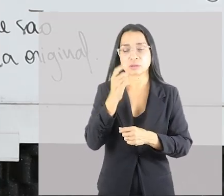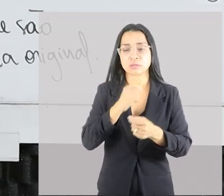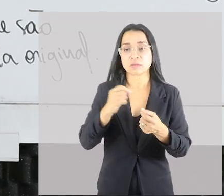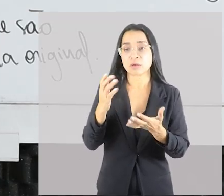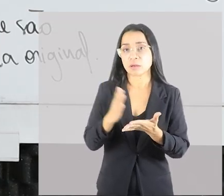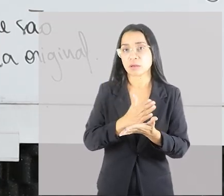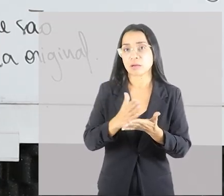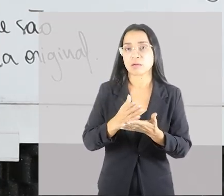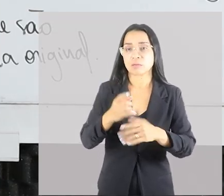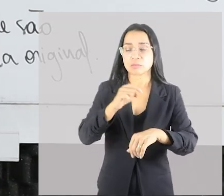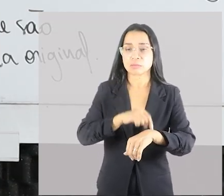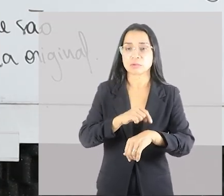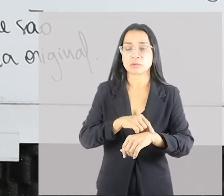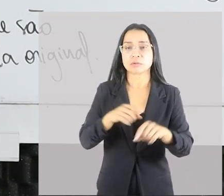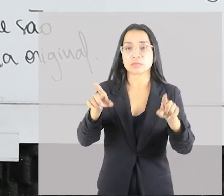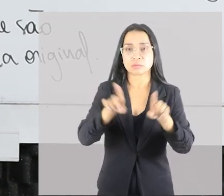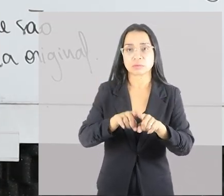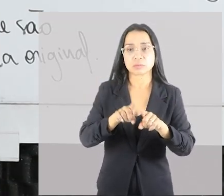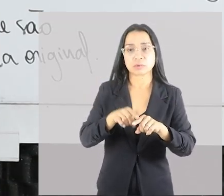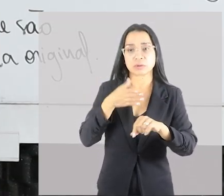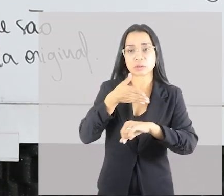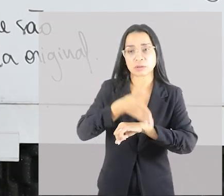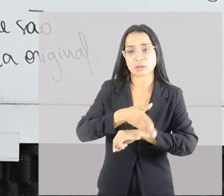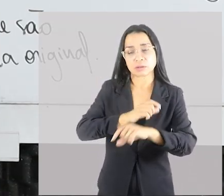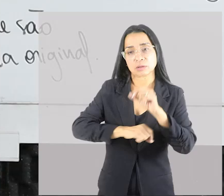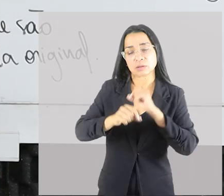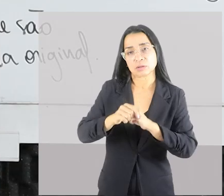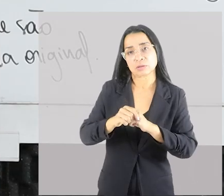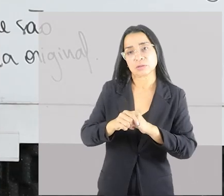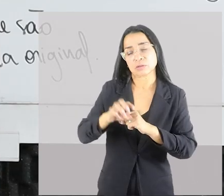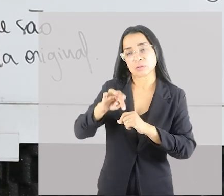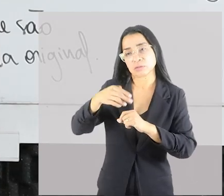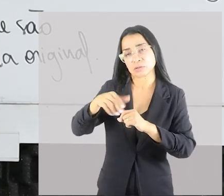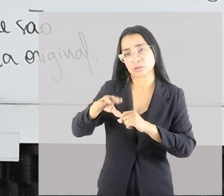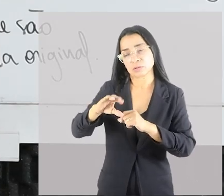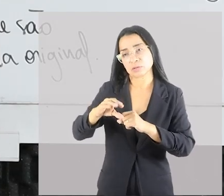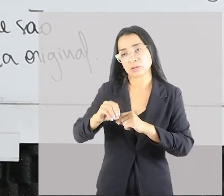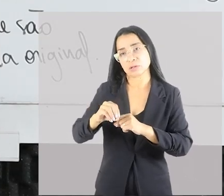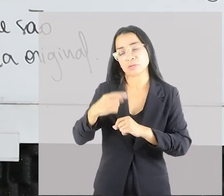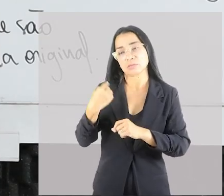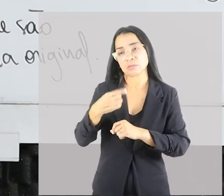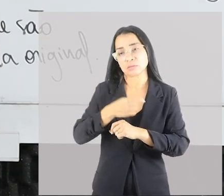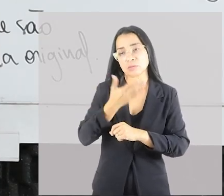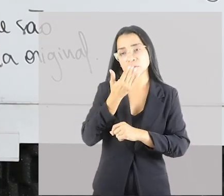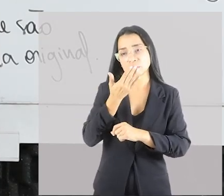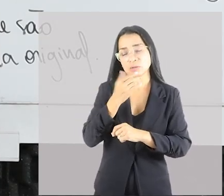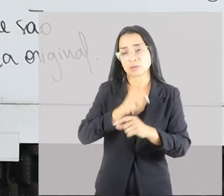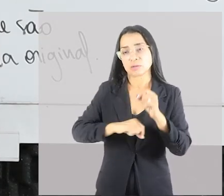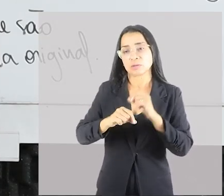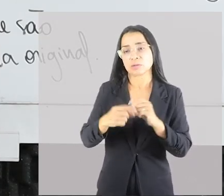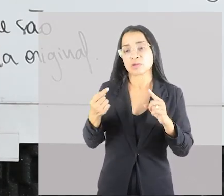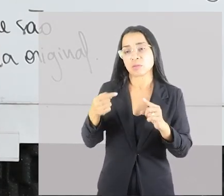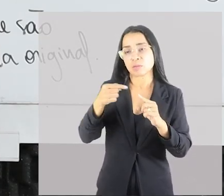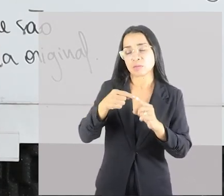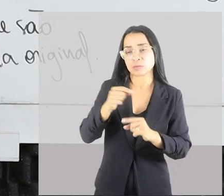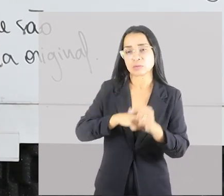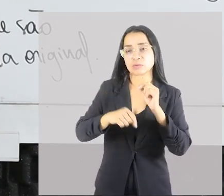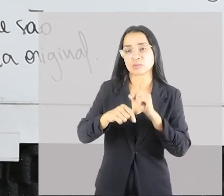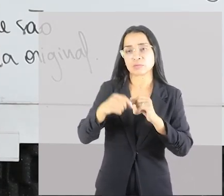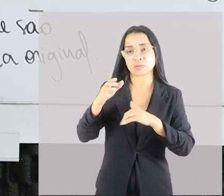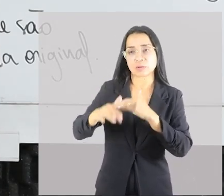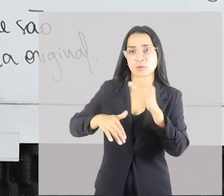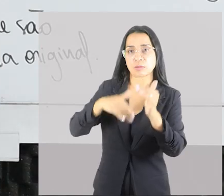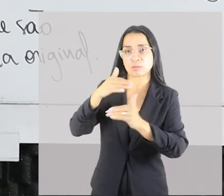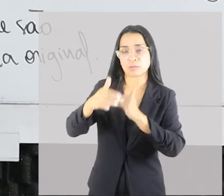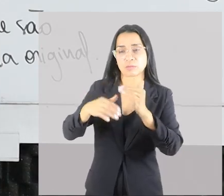algum tempo. A gente tem a introdução dos transgênicos aí na nossa alimentação, do ponto de vista biológico e